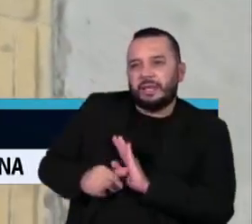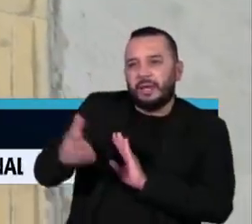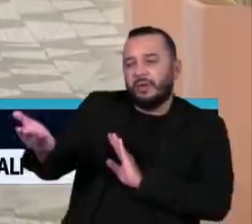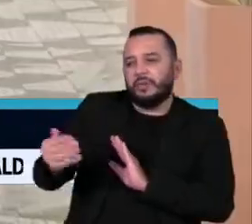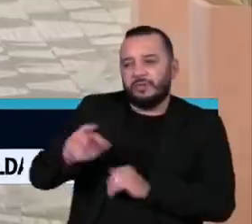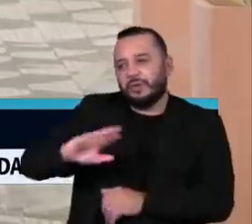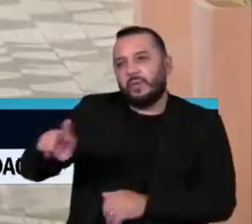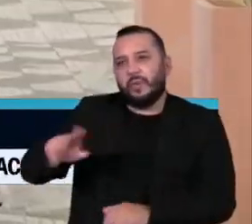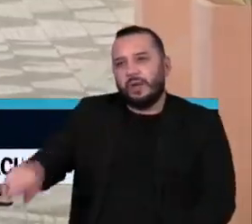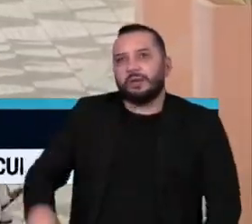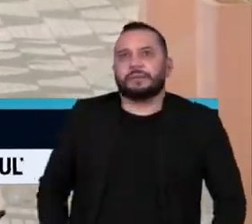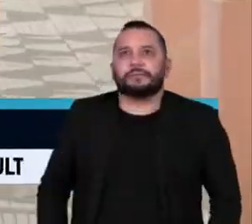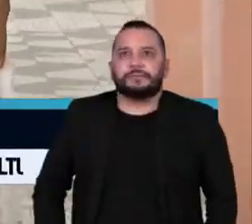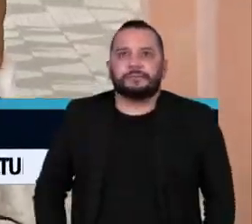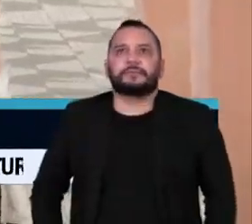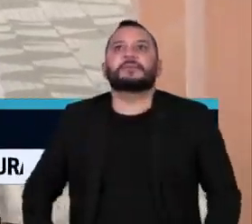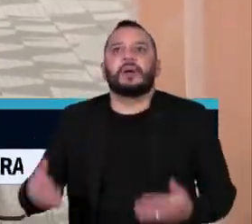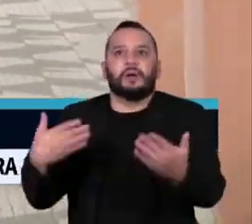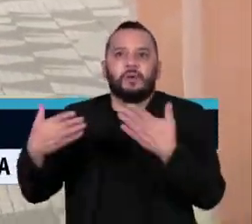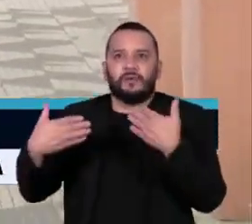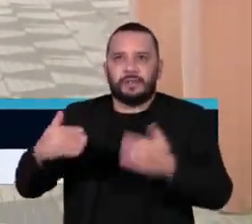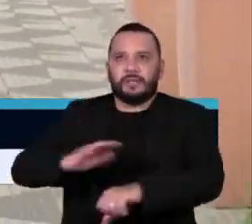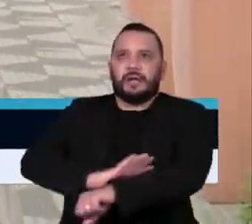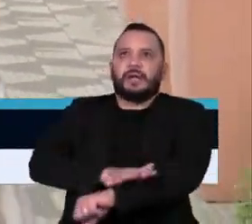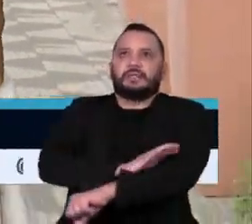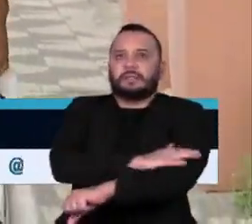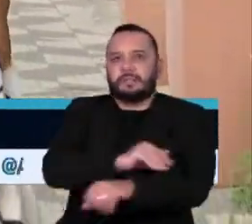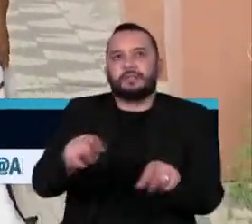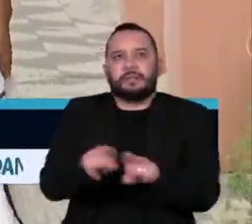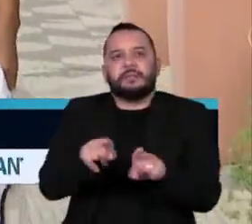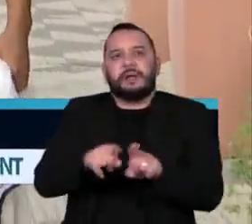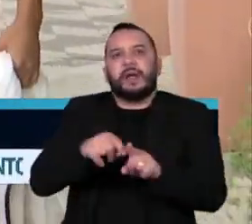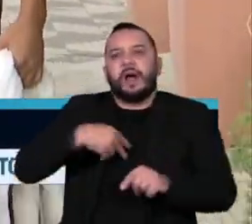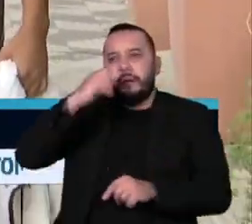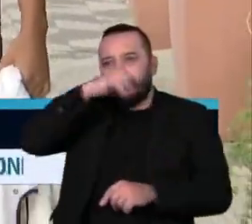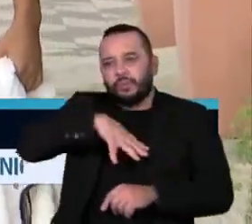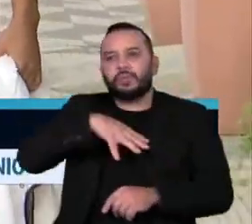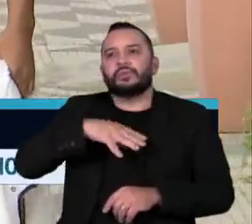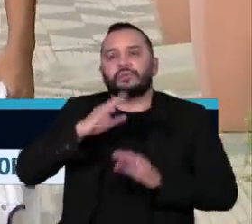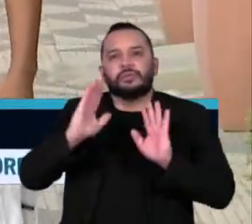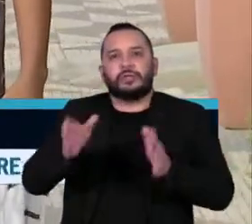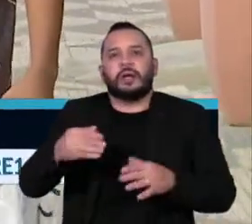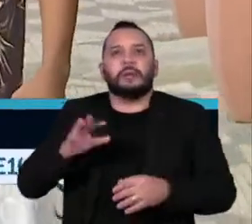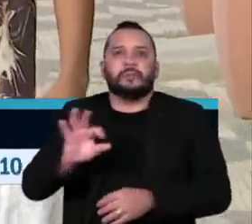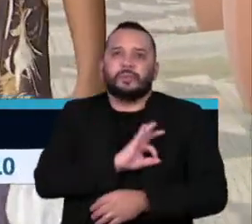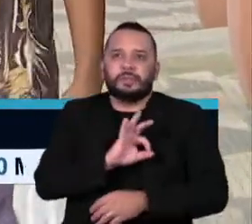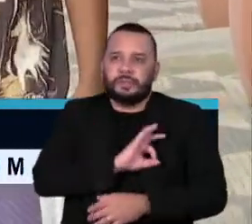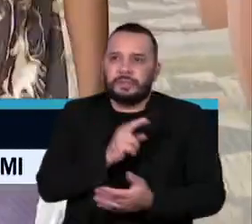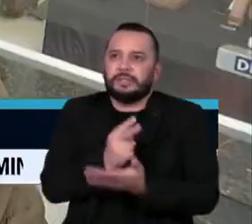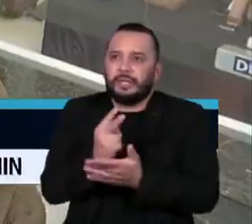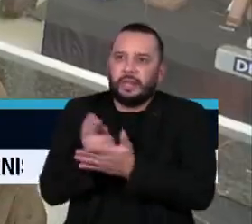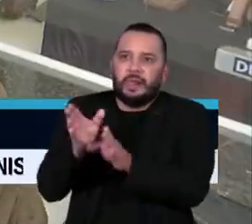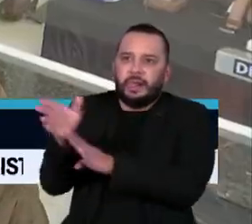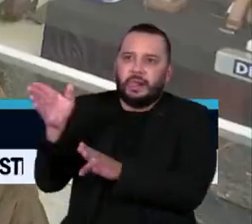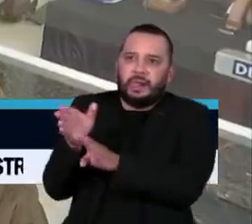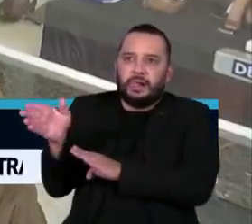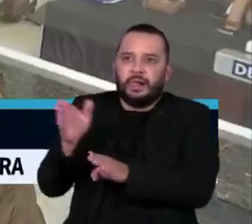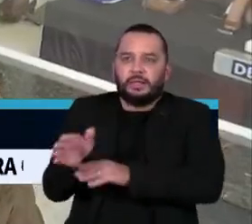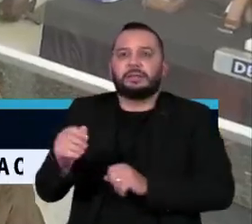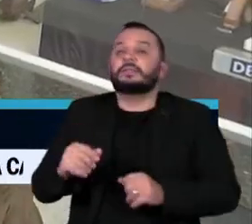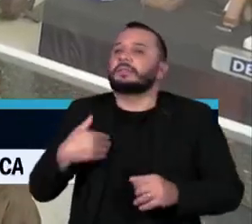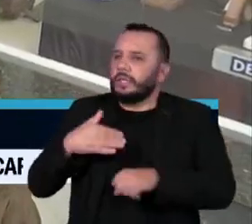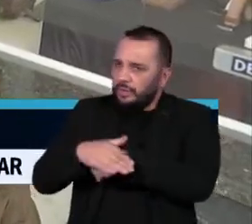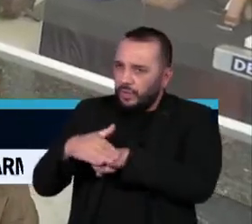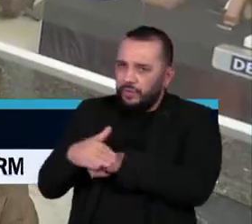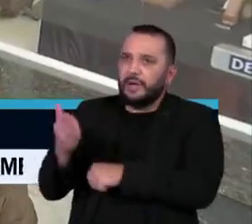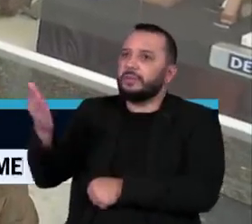você não é. O diálogo sobre racismo e o abuso policial são uma rotina na família. Sempre eu converso com